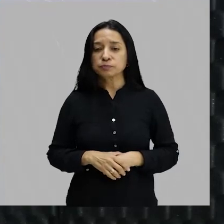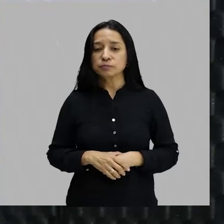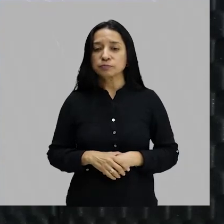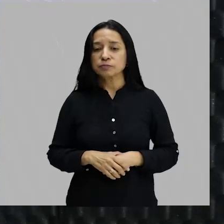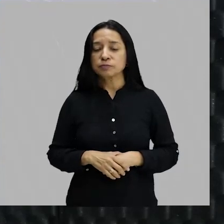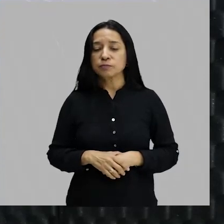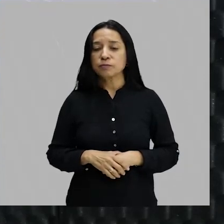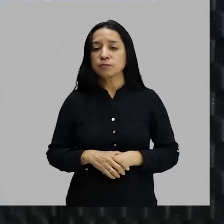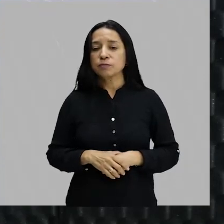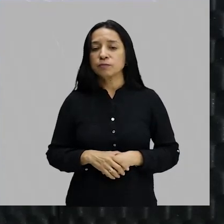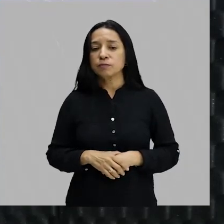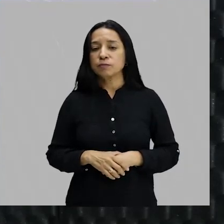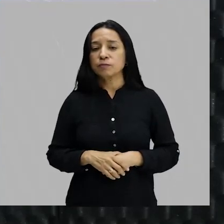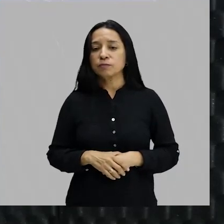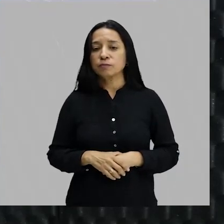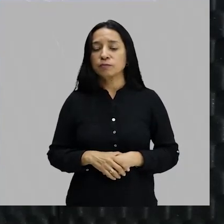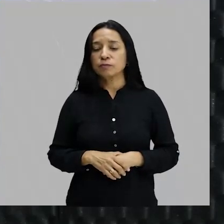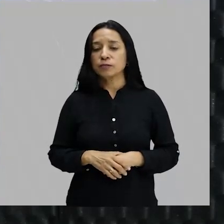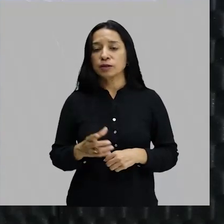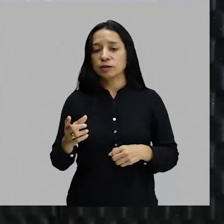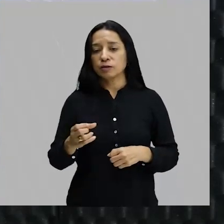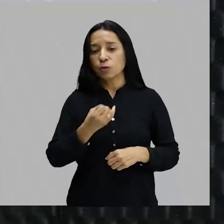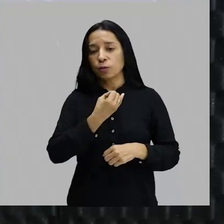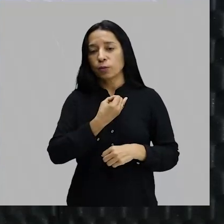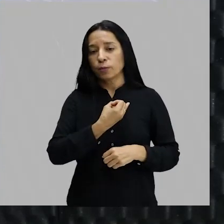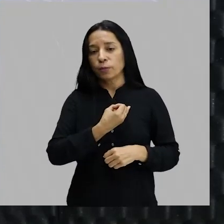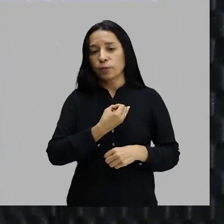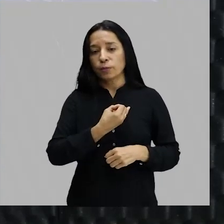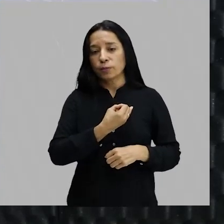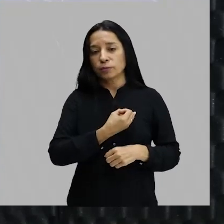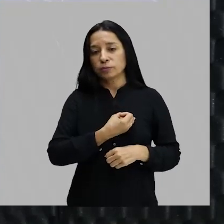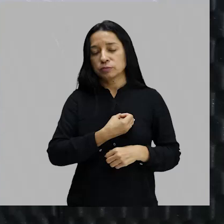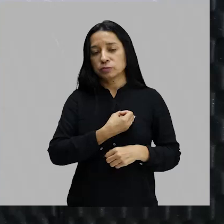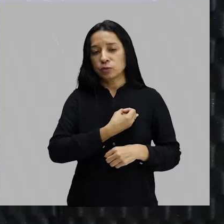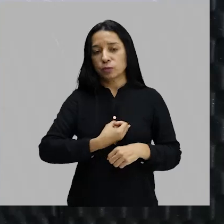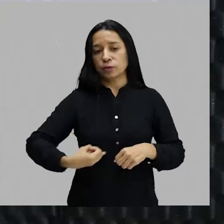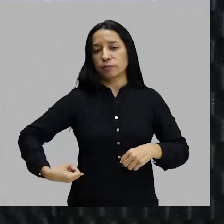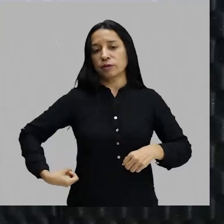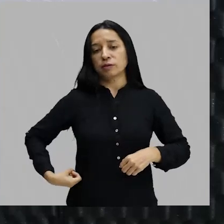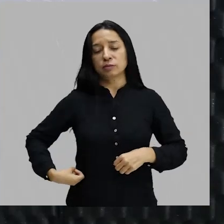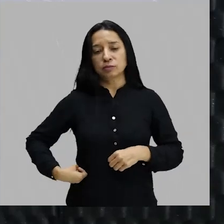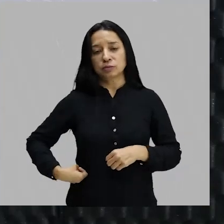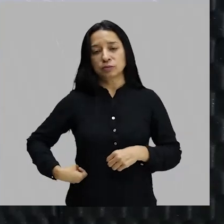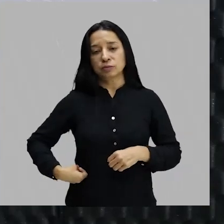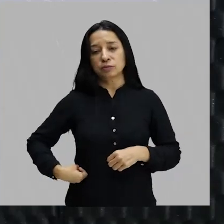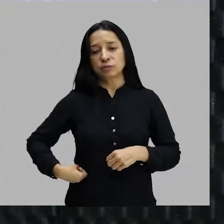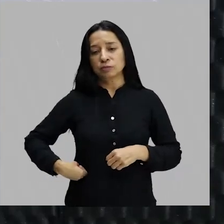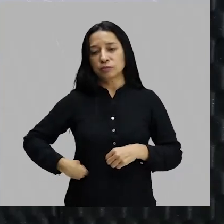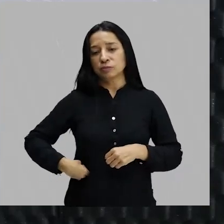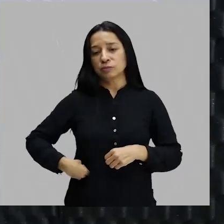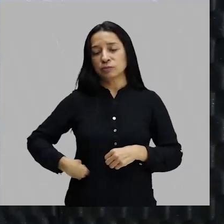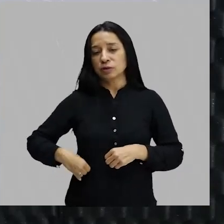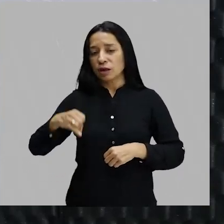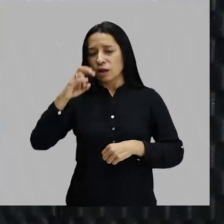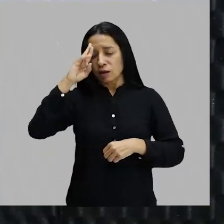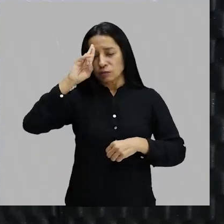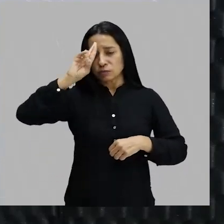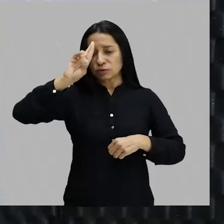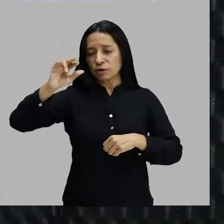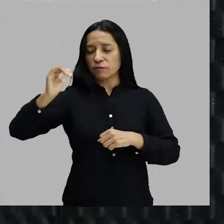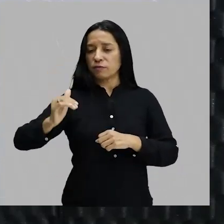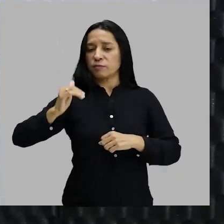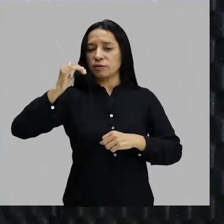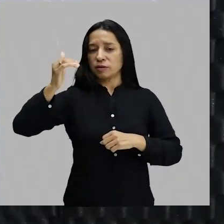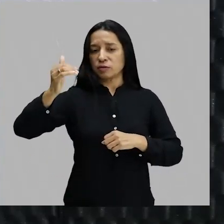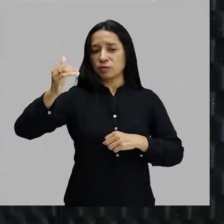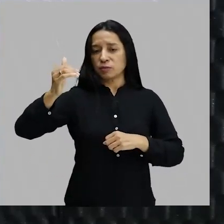O imperador, perdão, vou voltar aqui. O imperador, ele é a autoridade máxima e ele se considera a